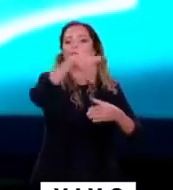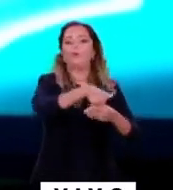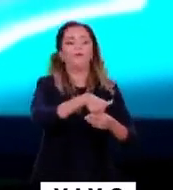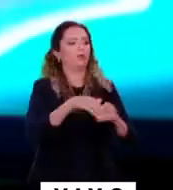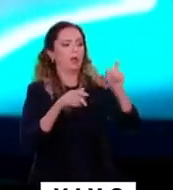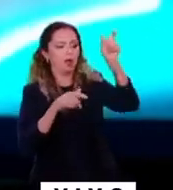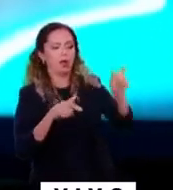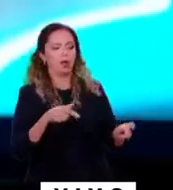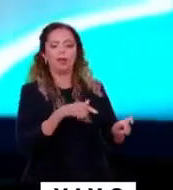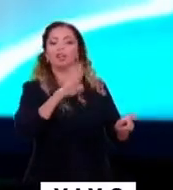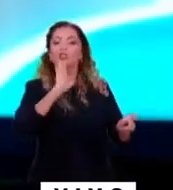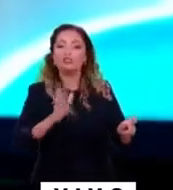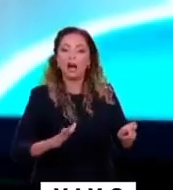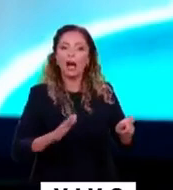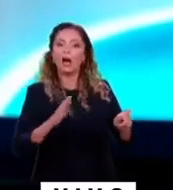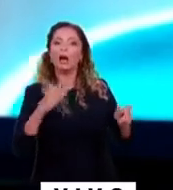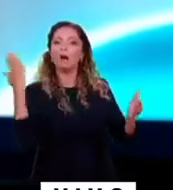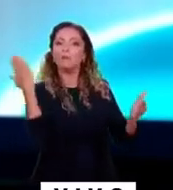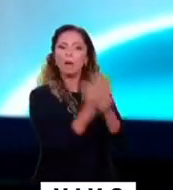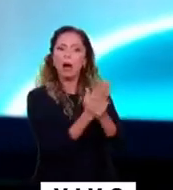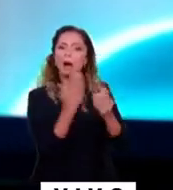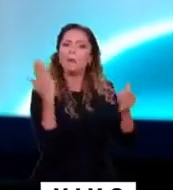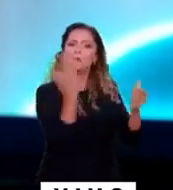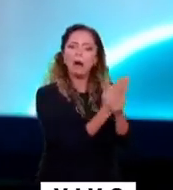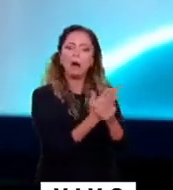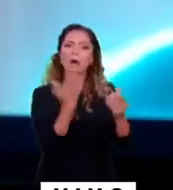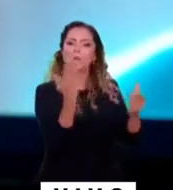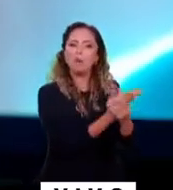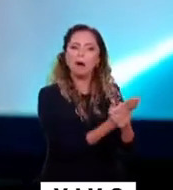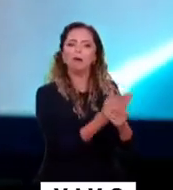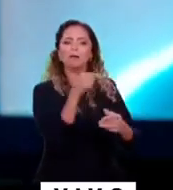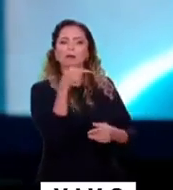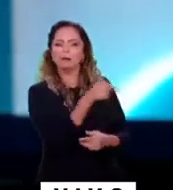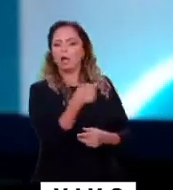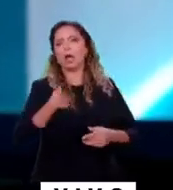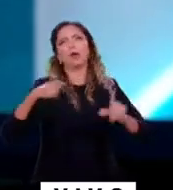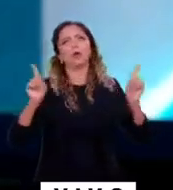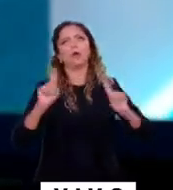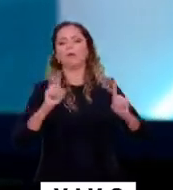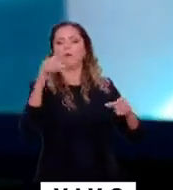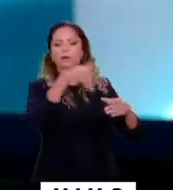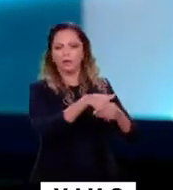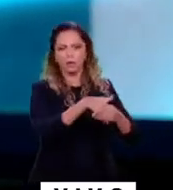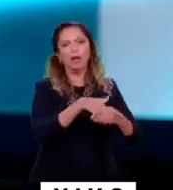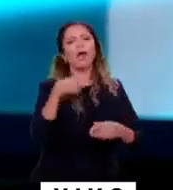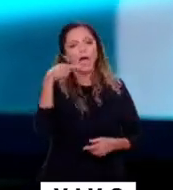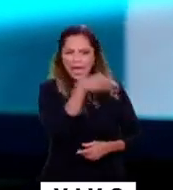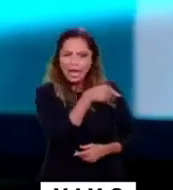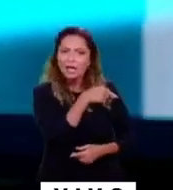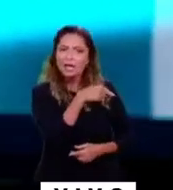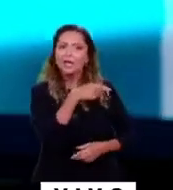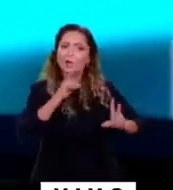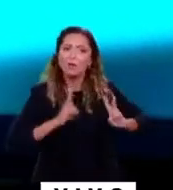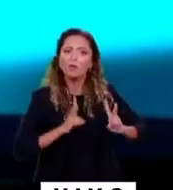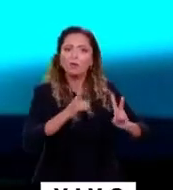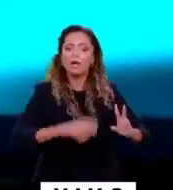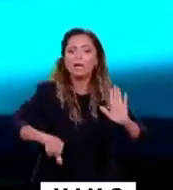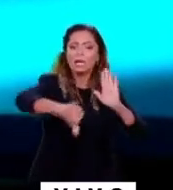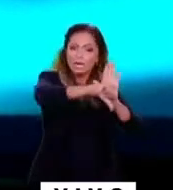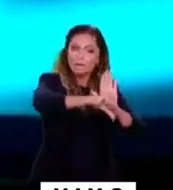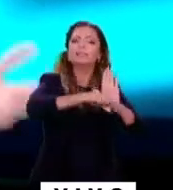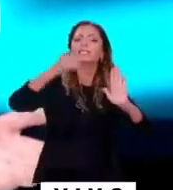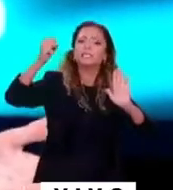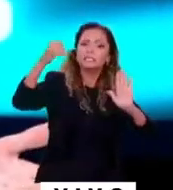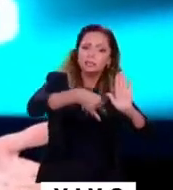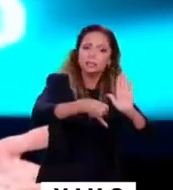distâncias por unanimidade ele continua sendo uma pessoa criminosa não é porque os processos foram